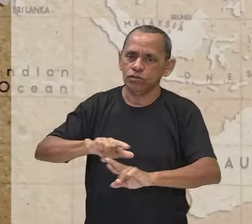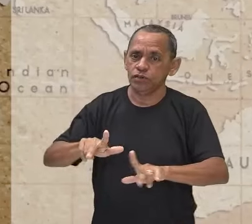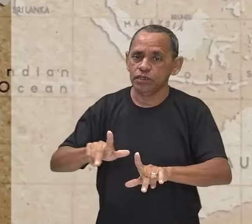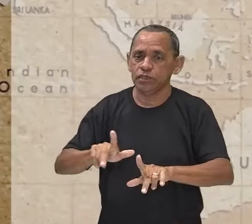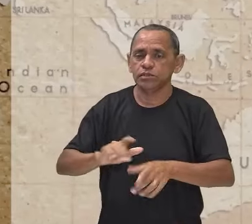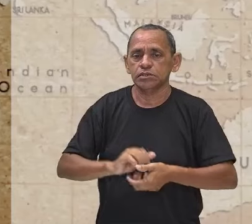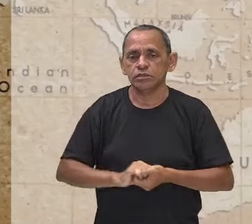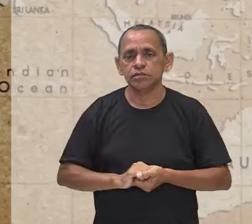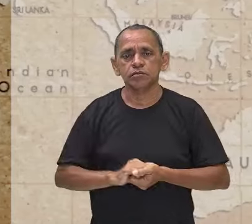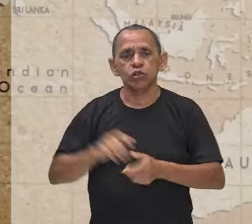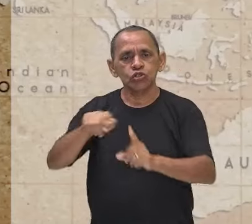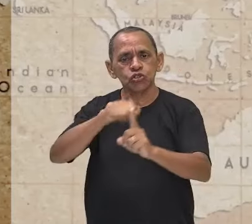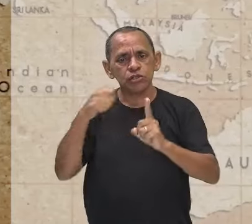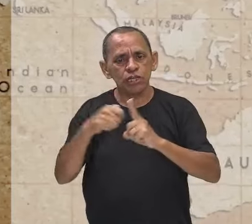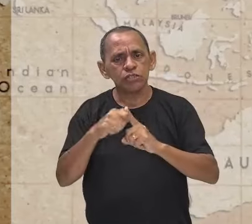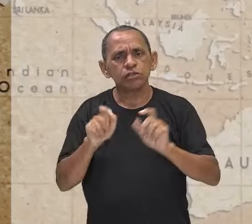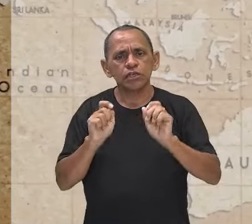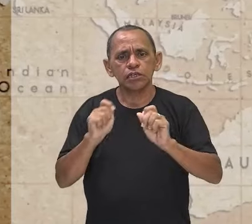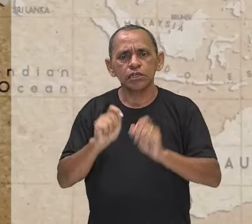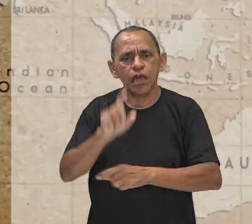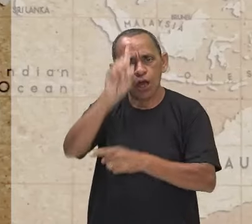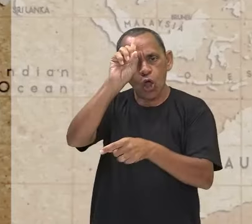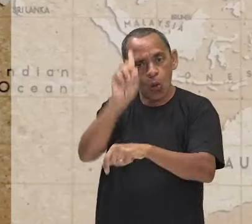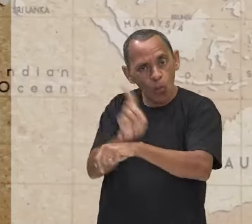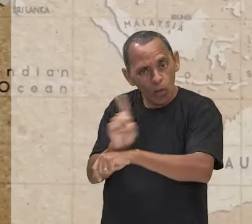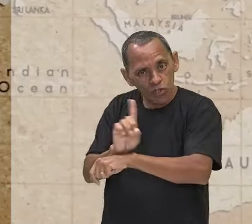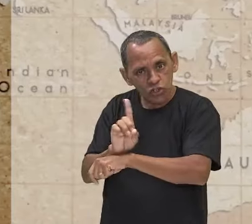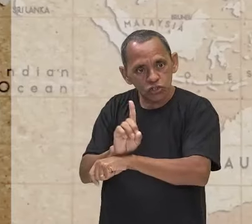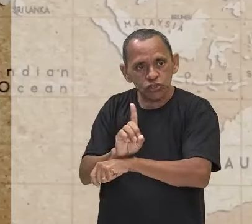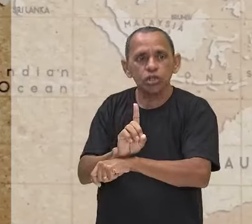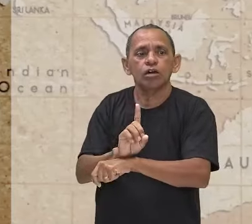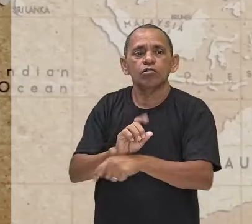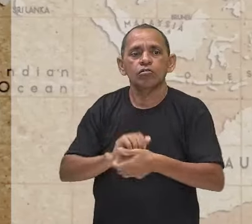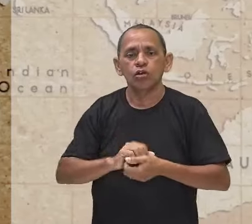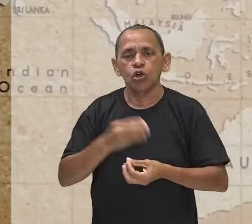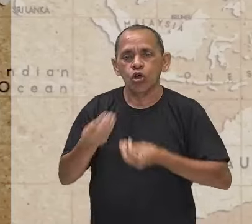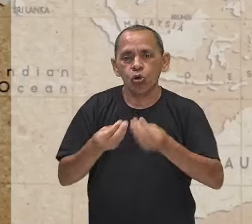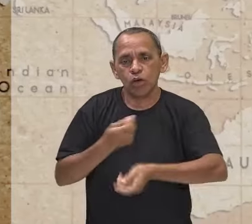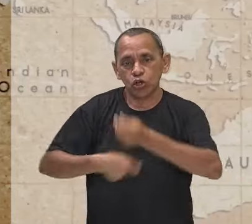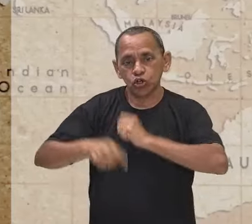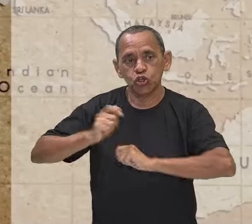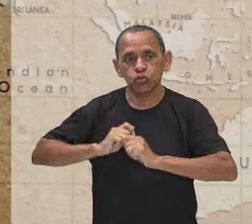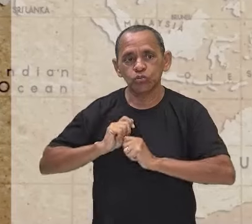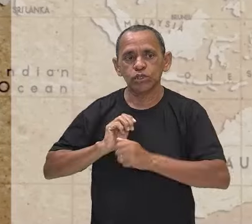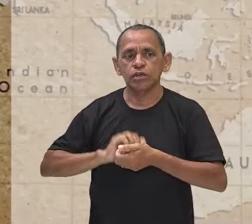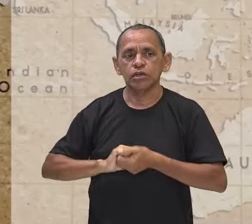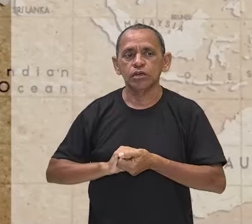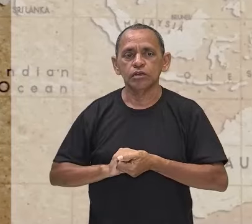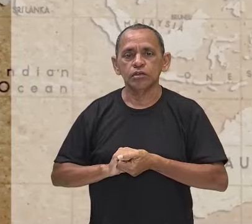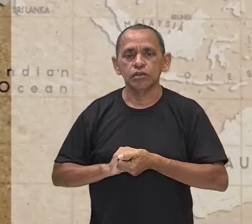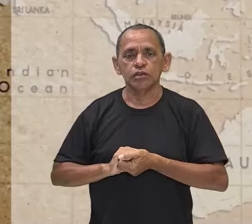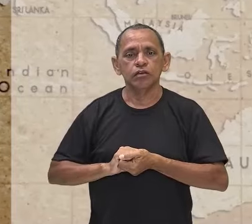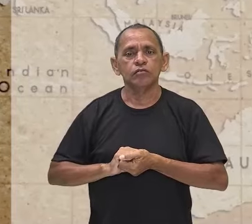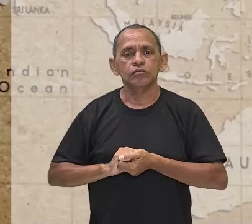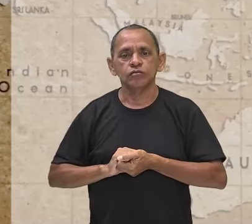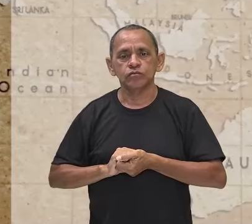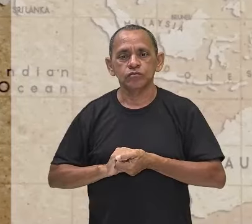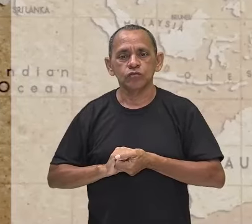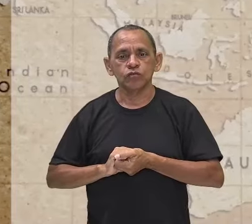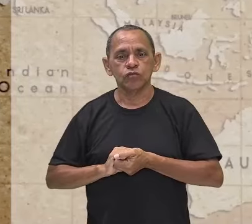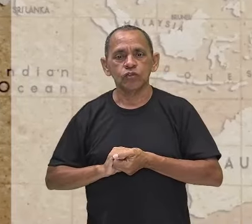ter ali uma gestão dos meios de produção e da própria economia voltadas para a mão do Estado. É o Estado que define